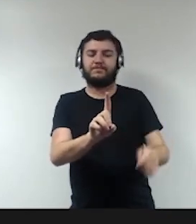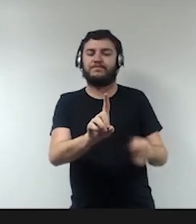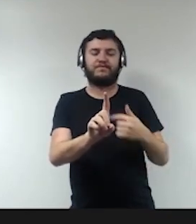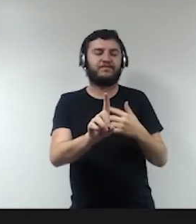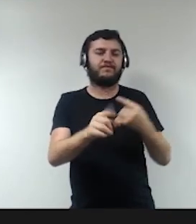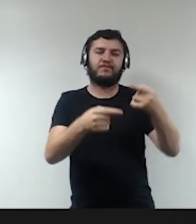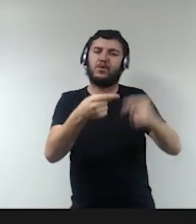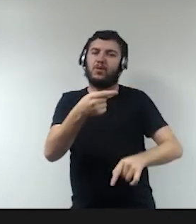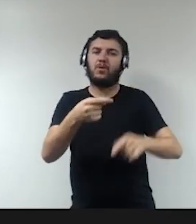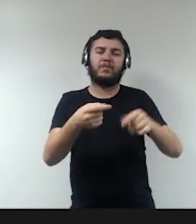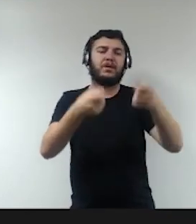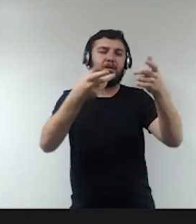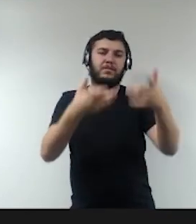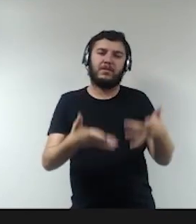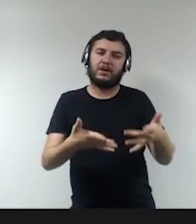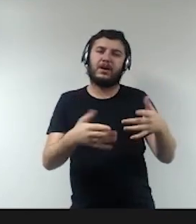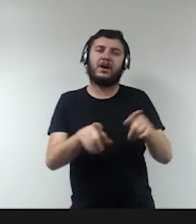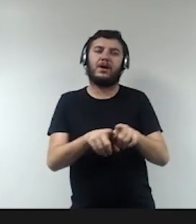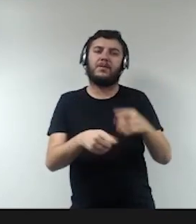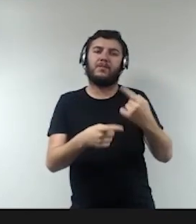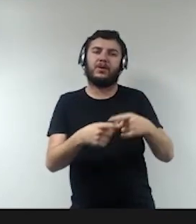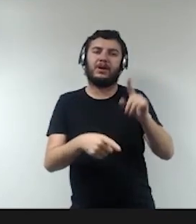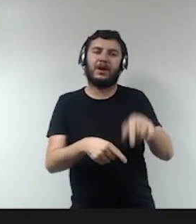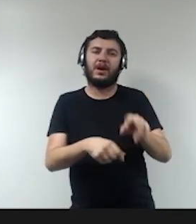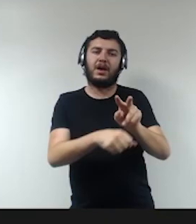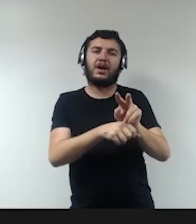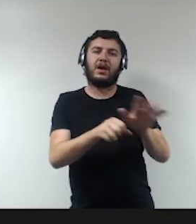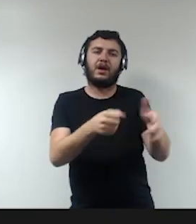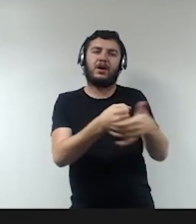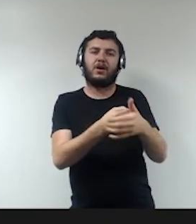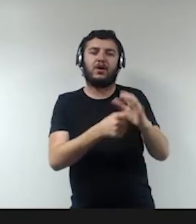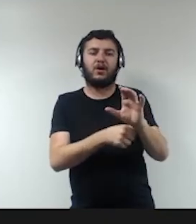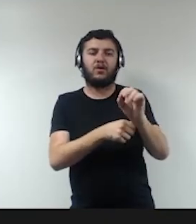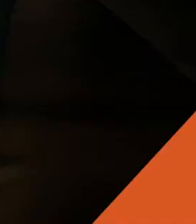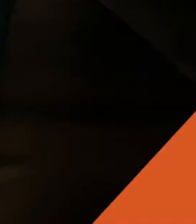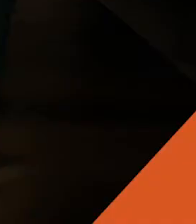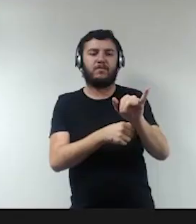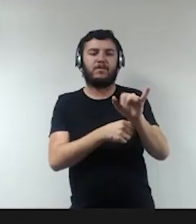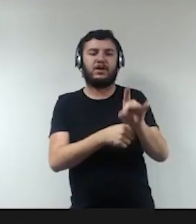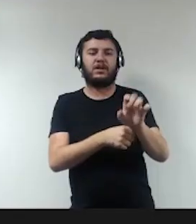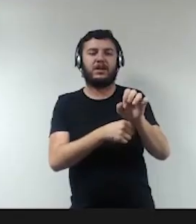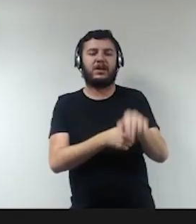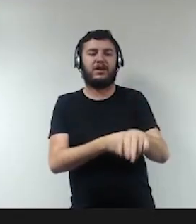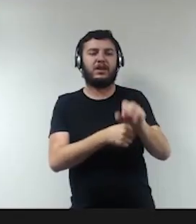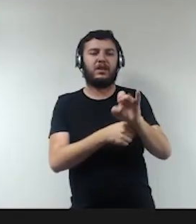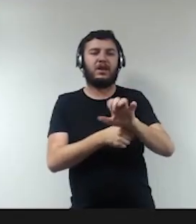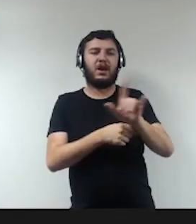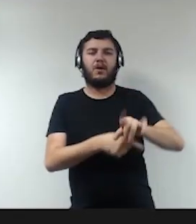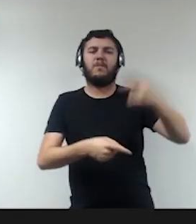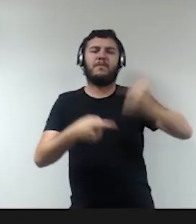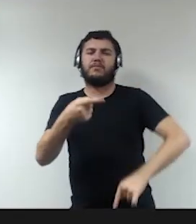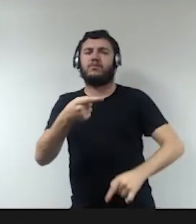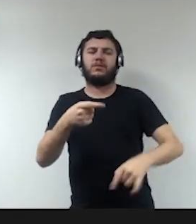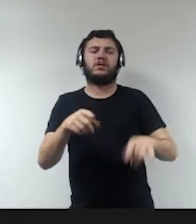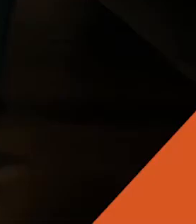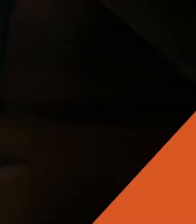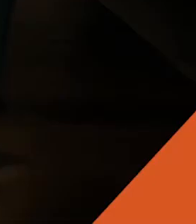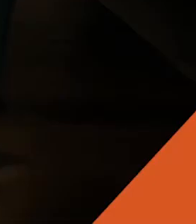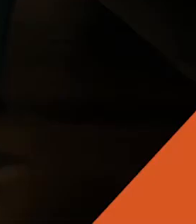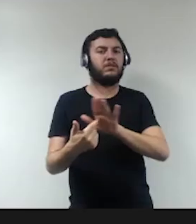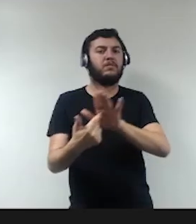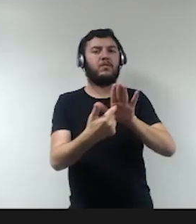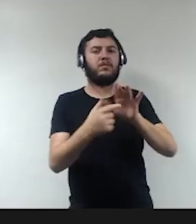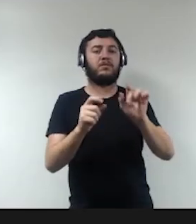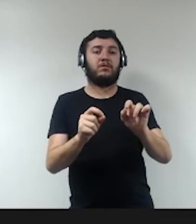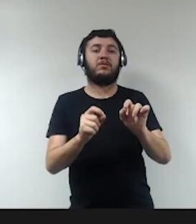confidencialidade, no ambiente confidencial, mostrando prós e contras, de seguir um determinado caminho,